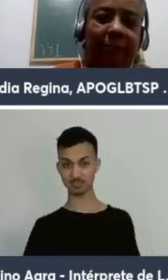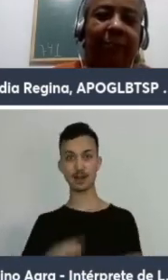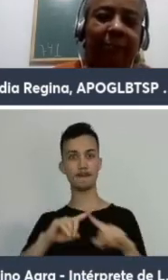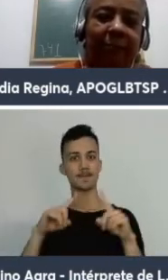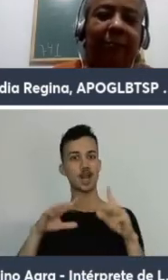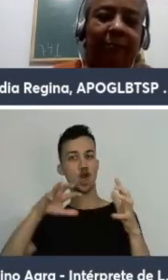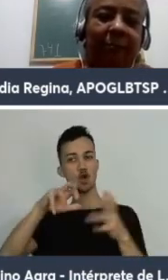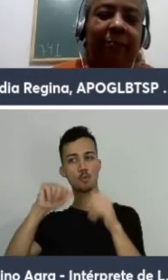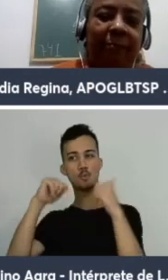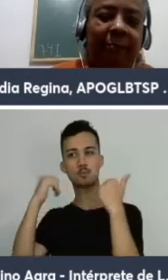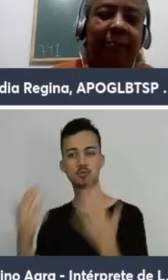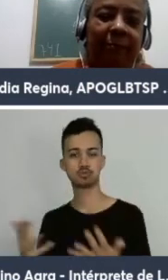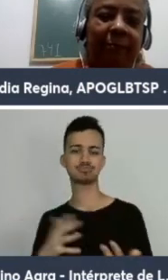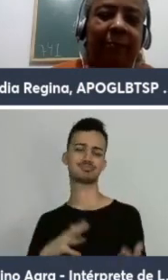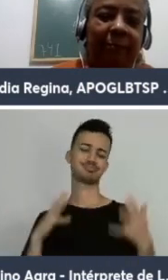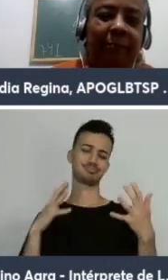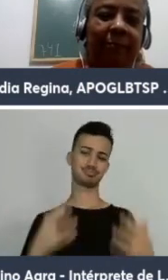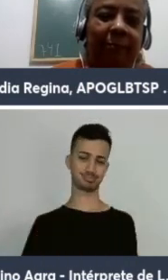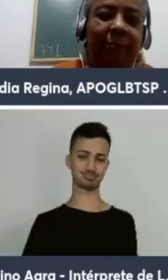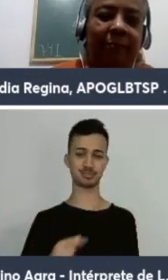Mas